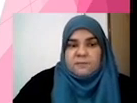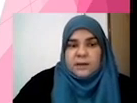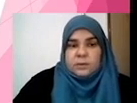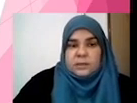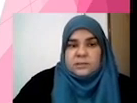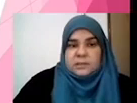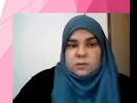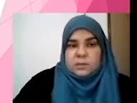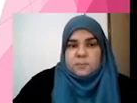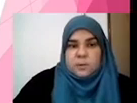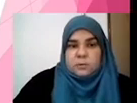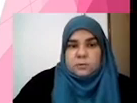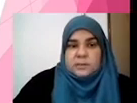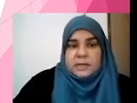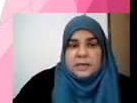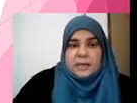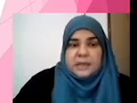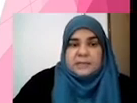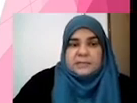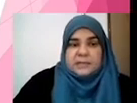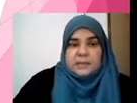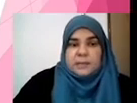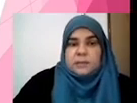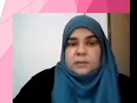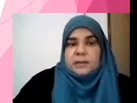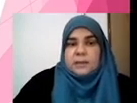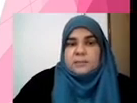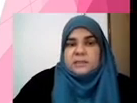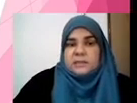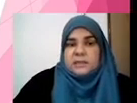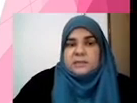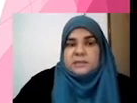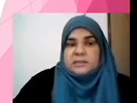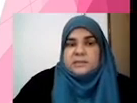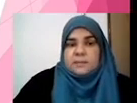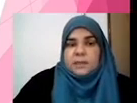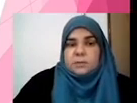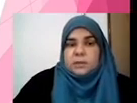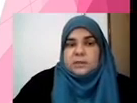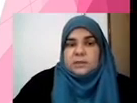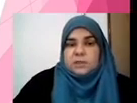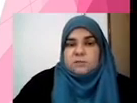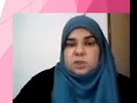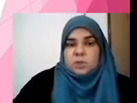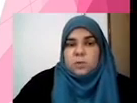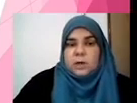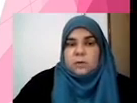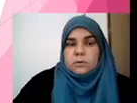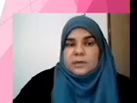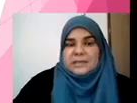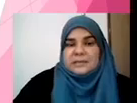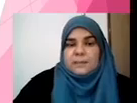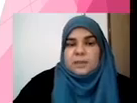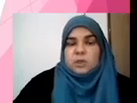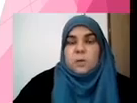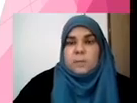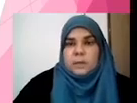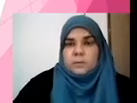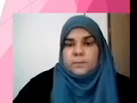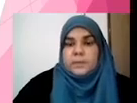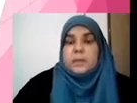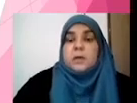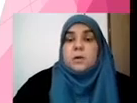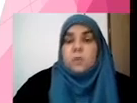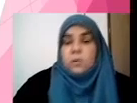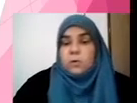régua e vai unir esses dois pontos. Esse segmento aqui é a bissetriz. Esse segmento aqui está dividindo o ângulo exatamente ao